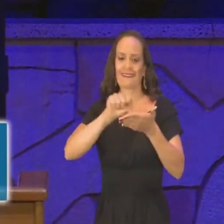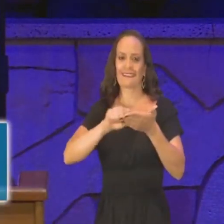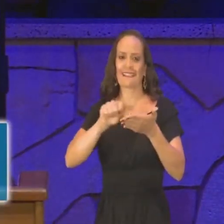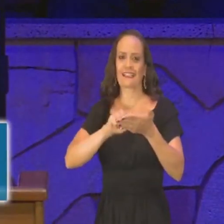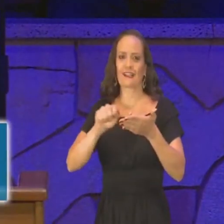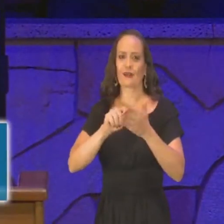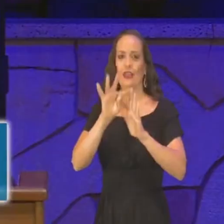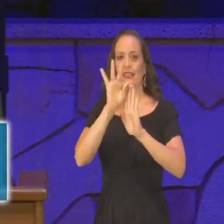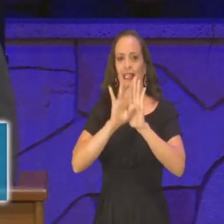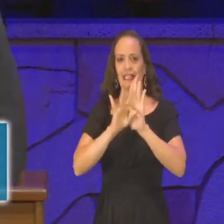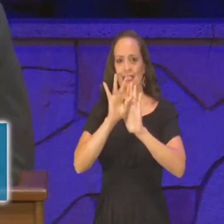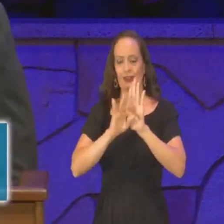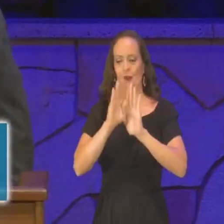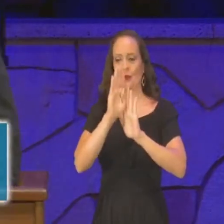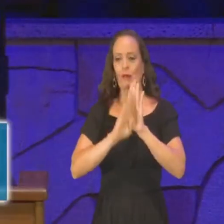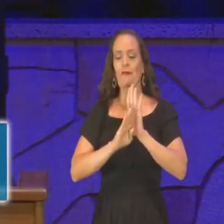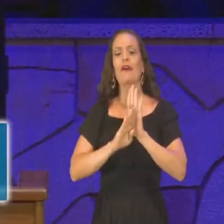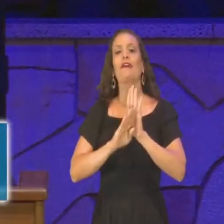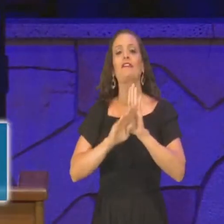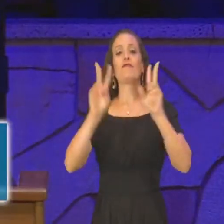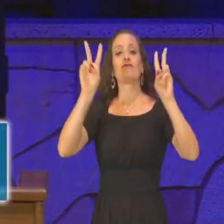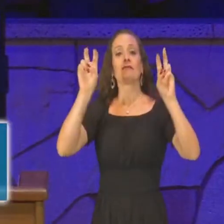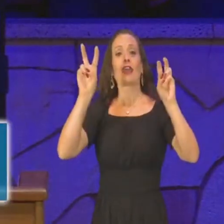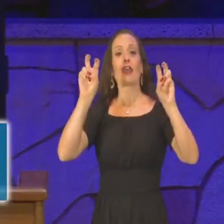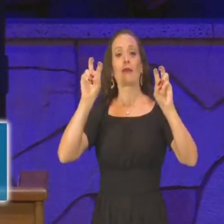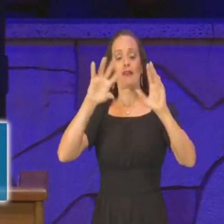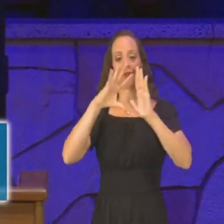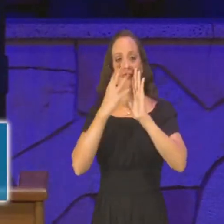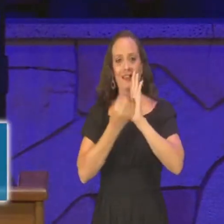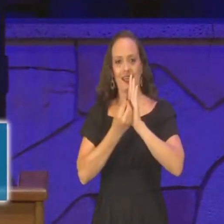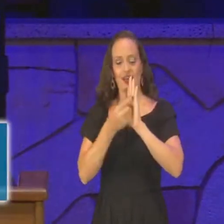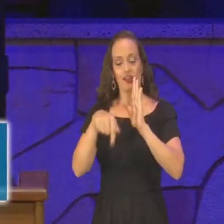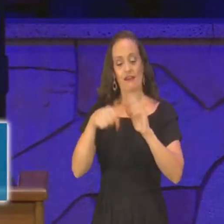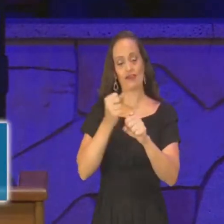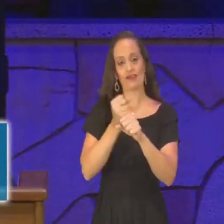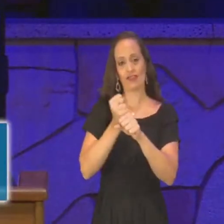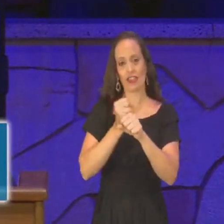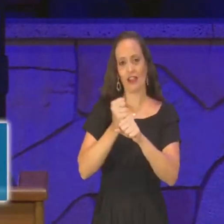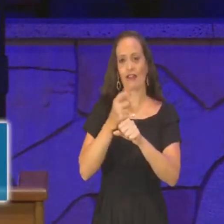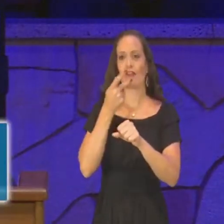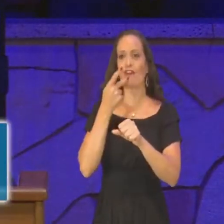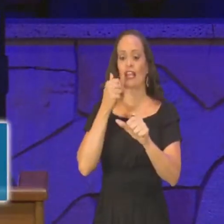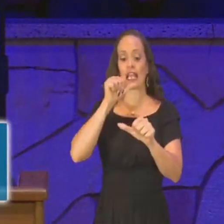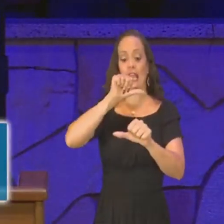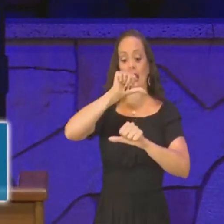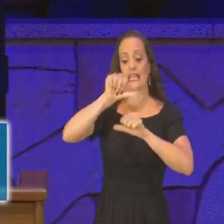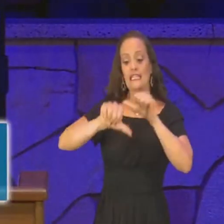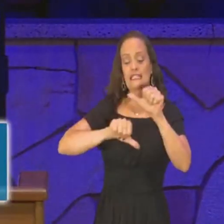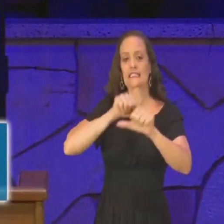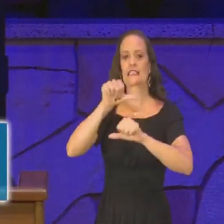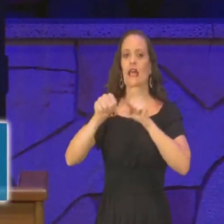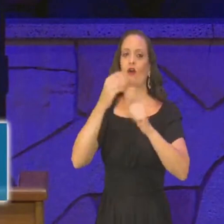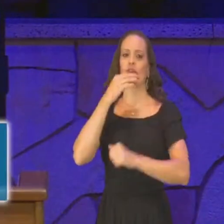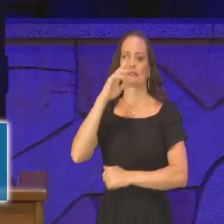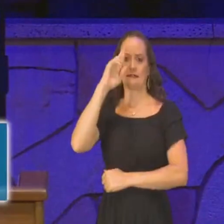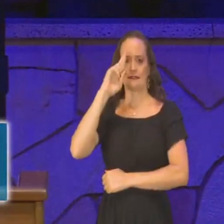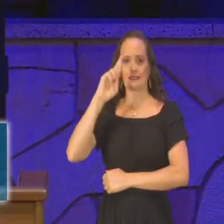decidimos o tema Restaura no Senhor, para ser o tema que nos direcionará durante esse ano